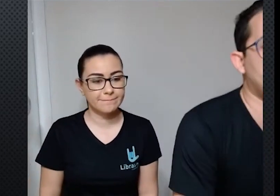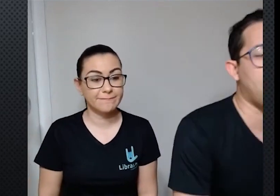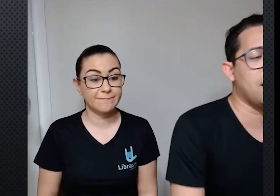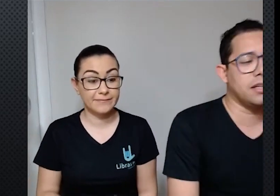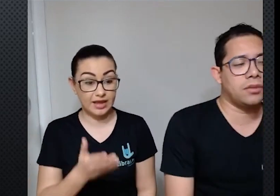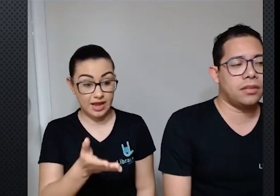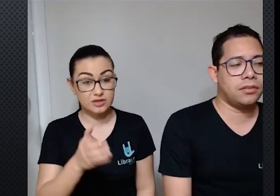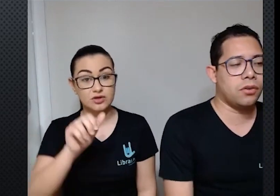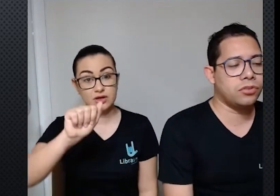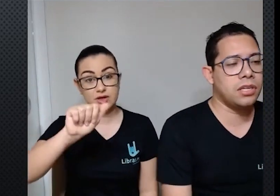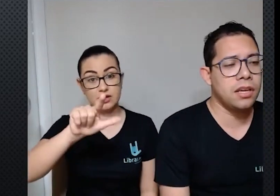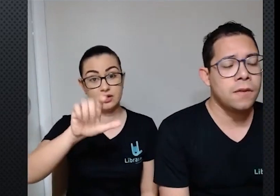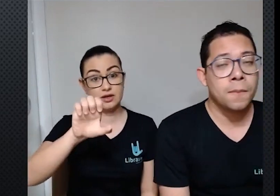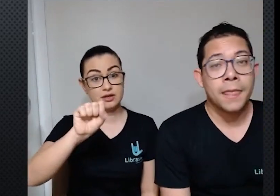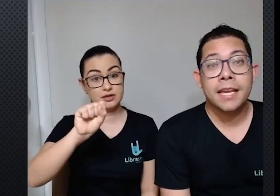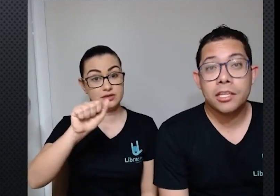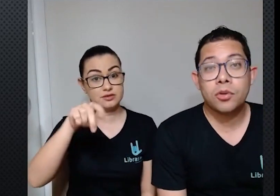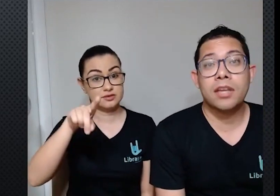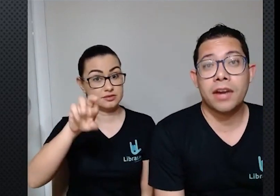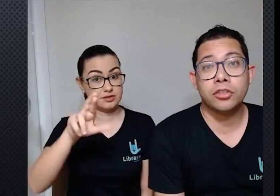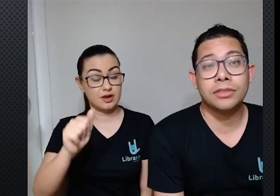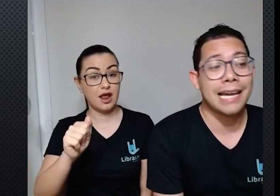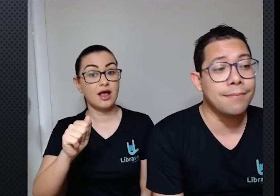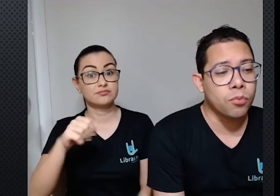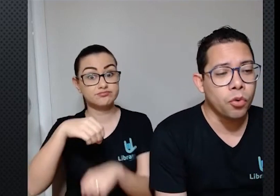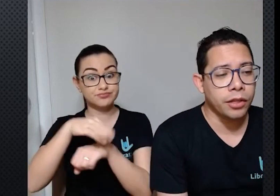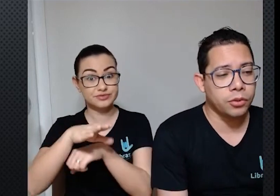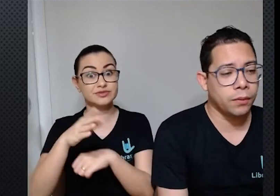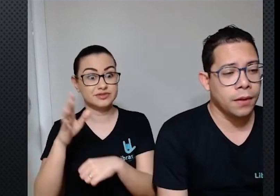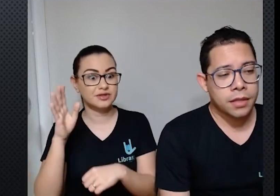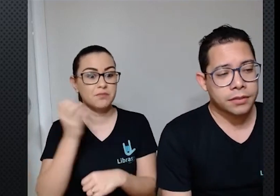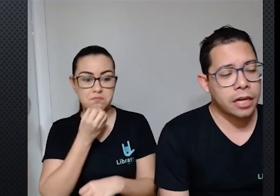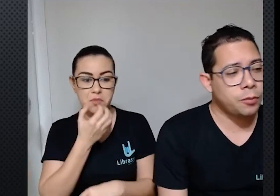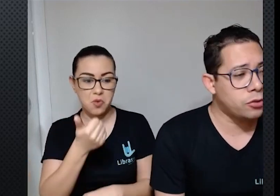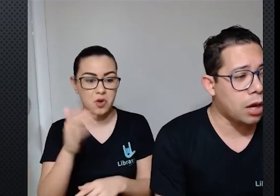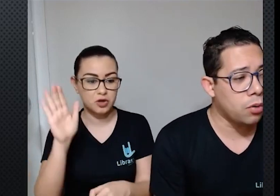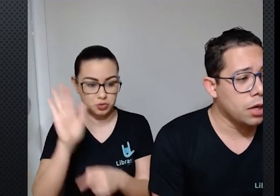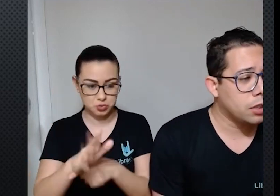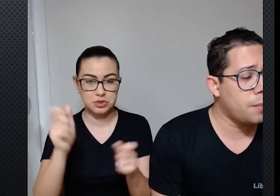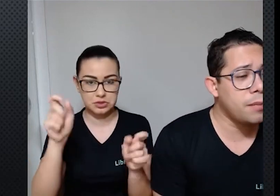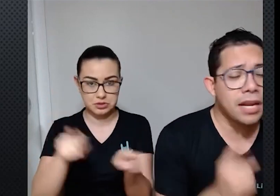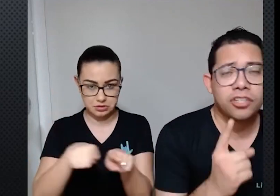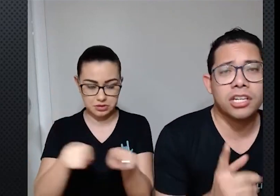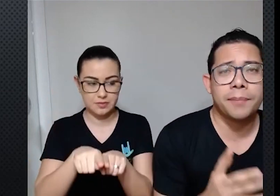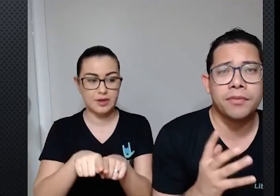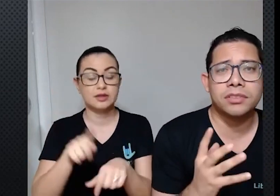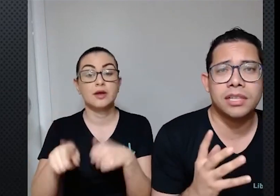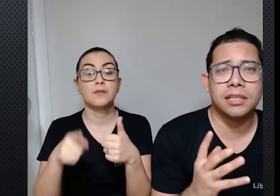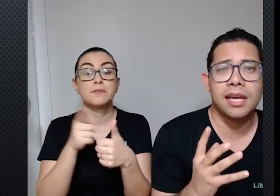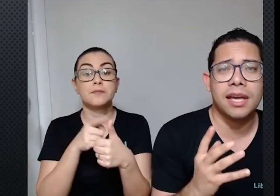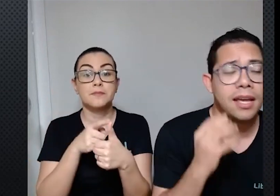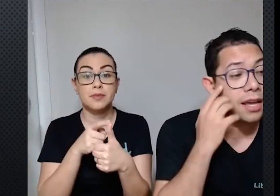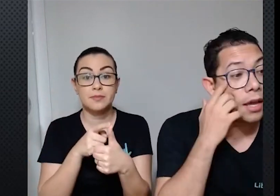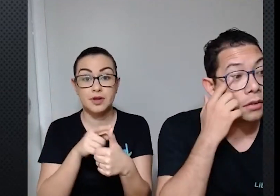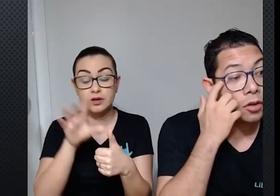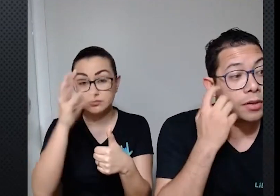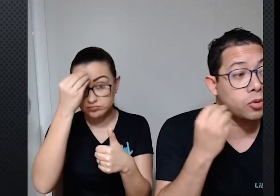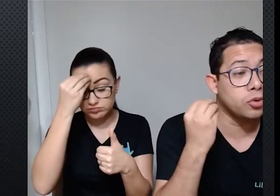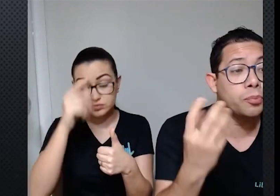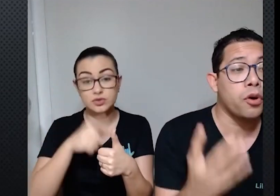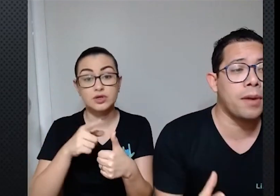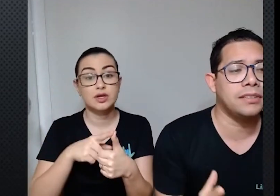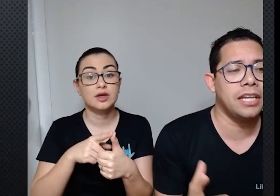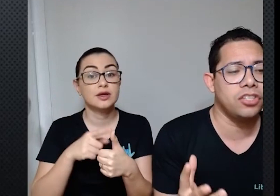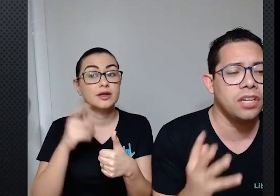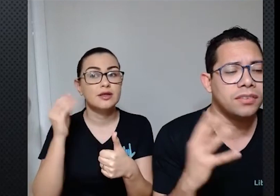Alessandra está falando, né? Se você conseguir, isso aí vai ajudar e muito. Certo, pessoal? Então a primeira dica para você ter uma